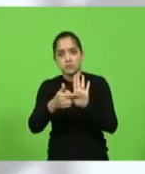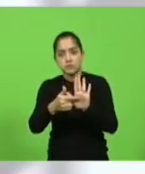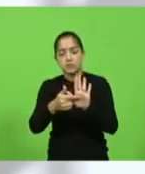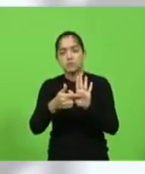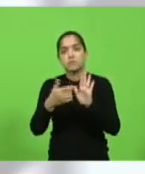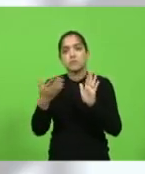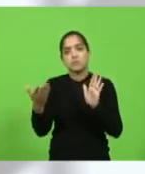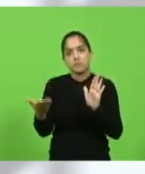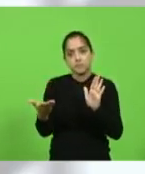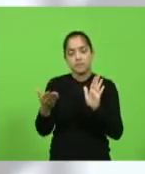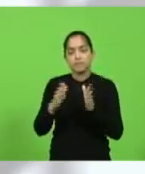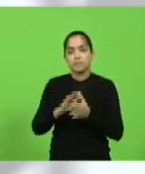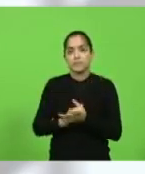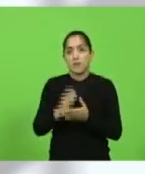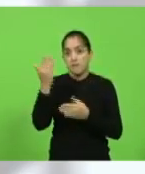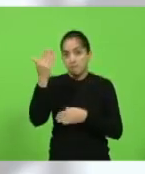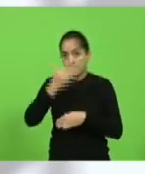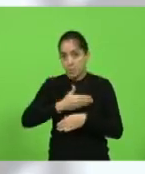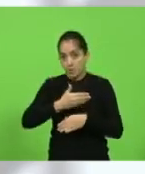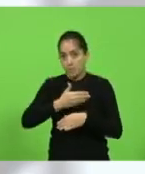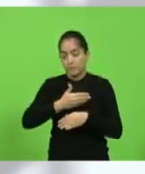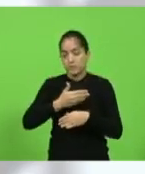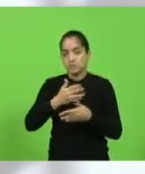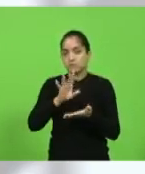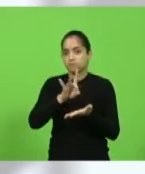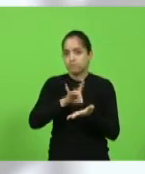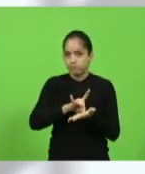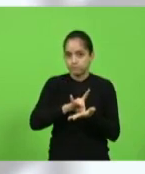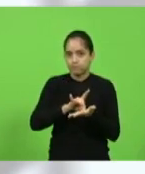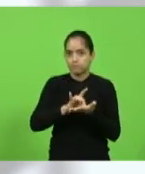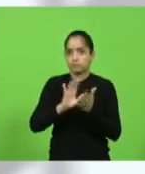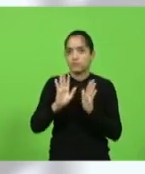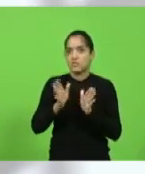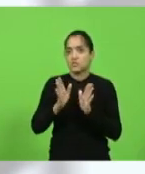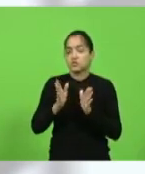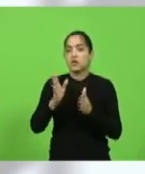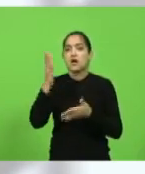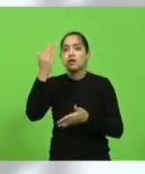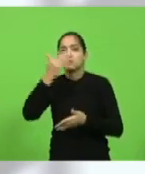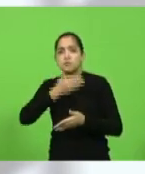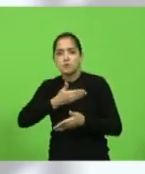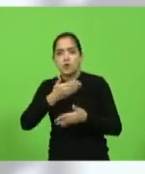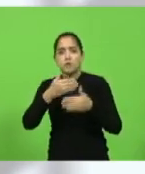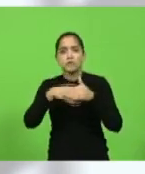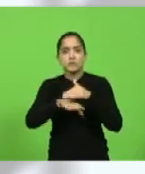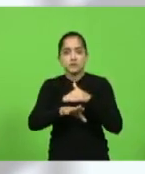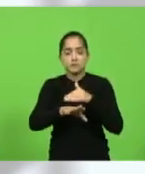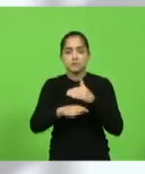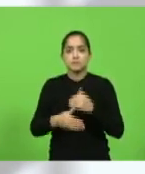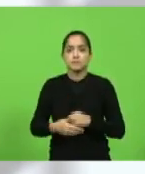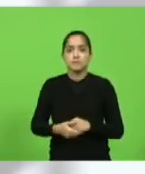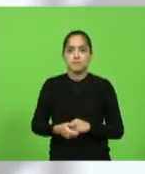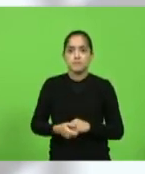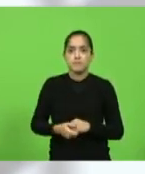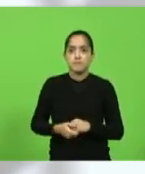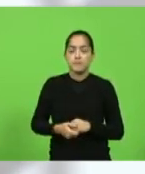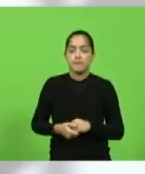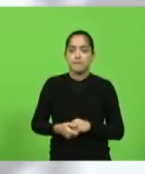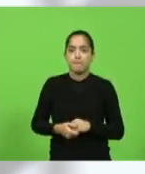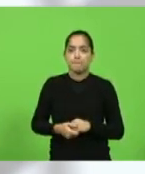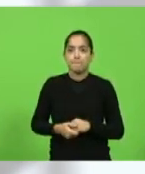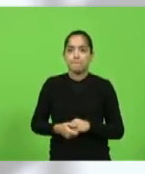à alçada de provas plenas, isto é, as já adormecidas provas que descansavam nos autos. É